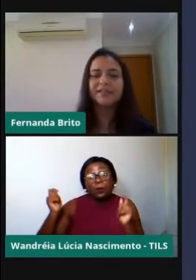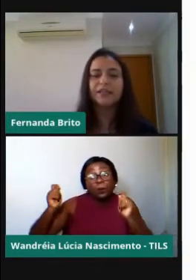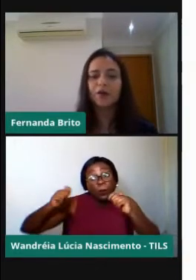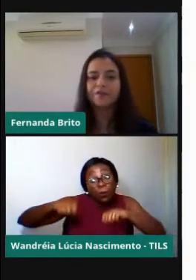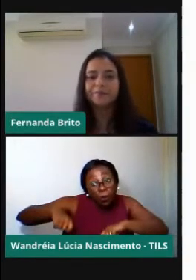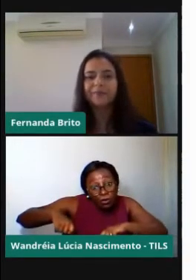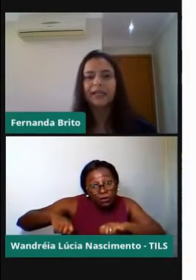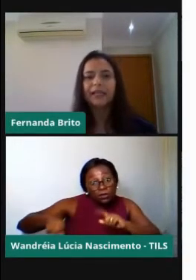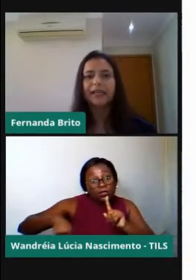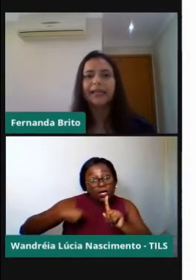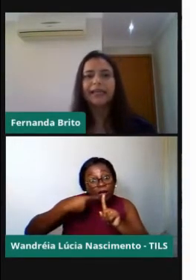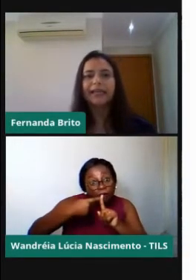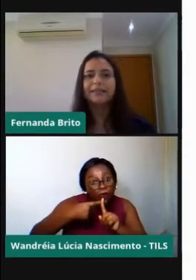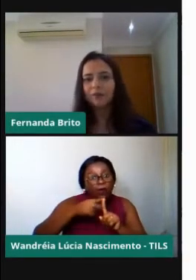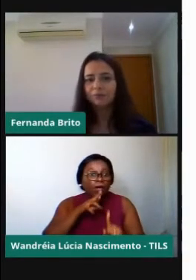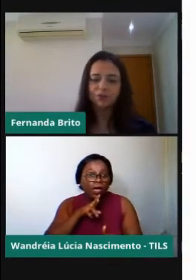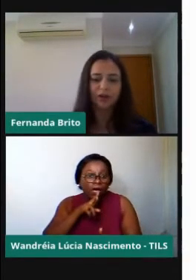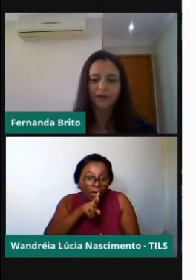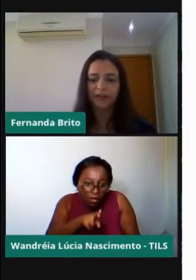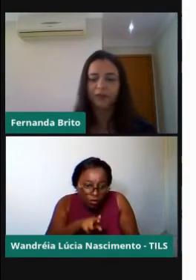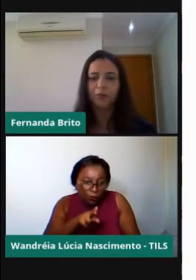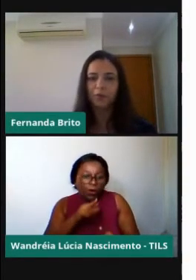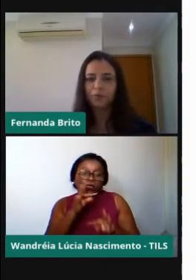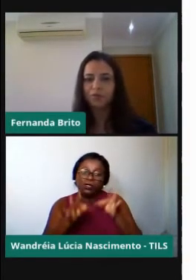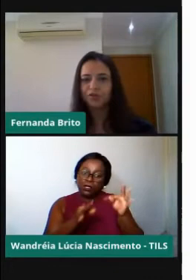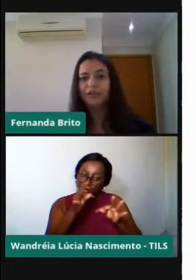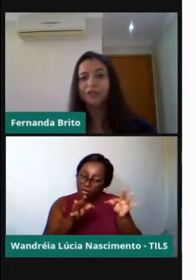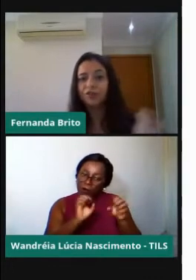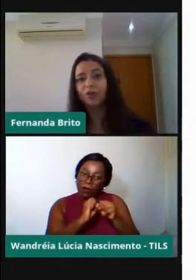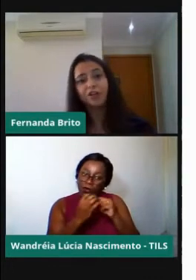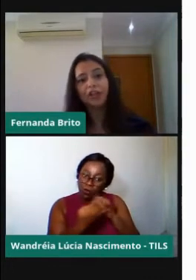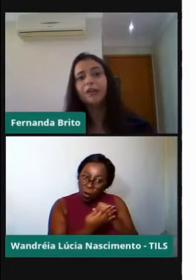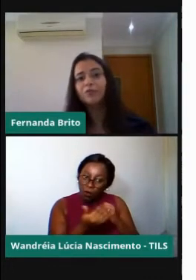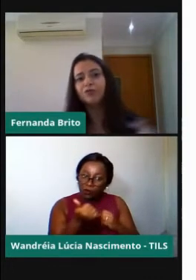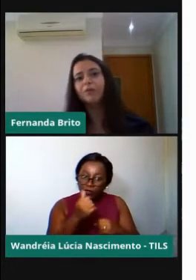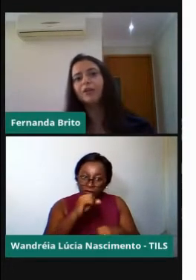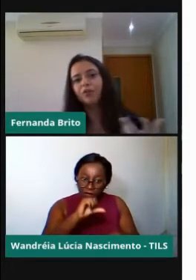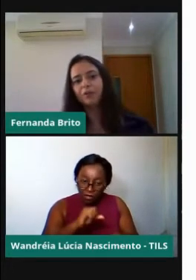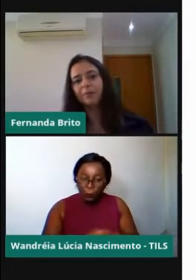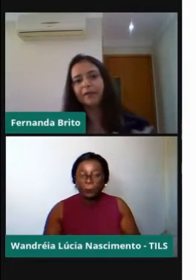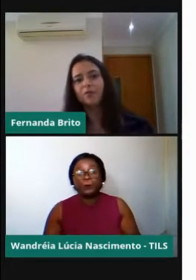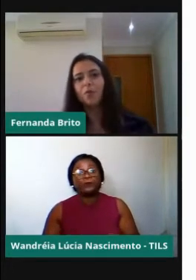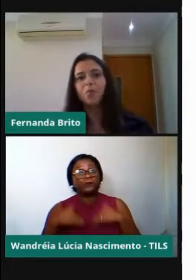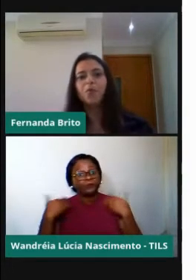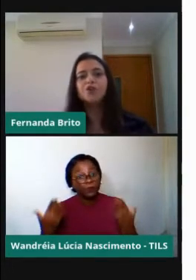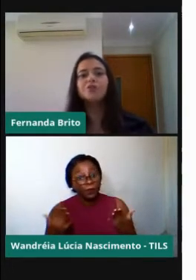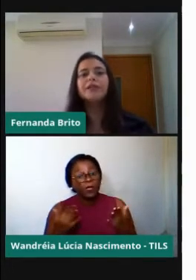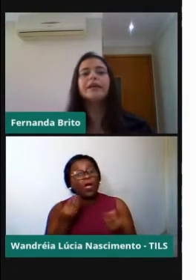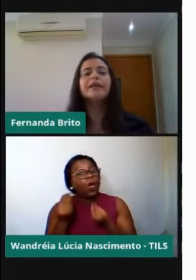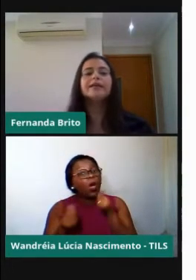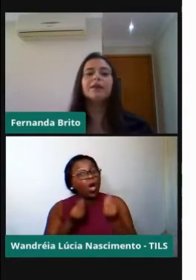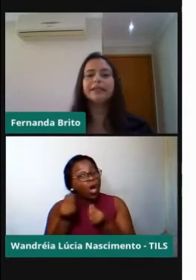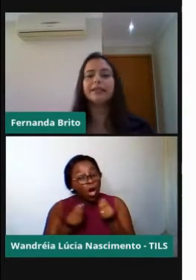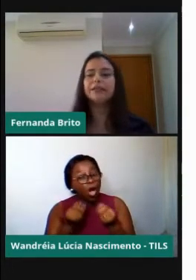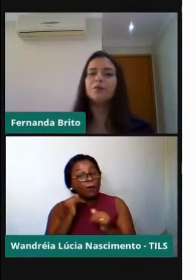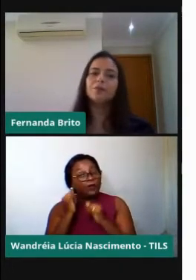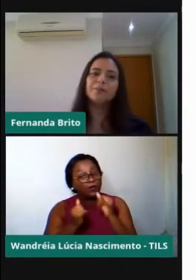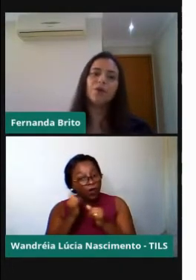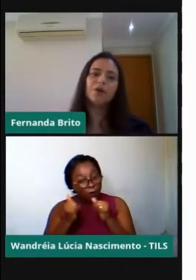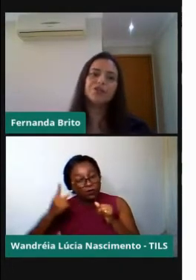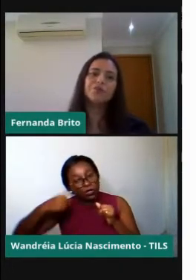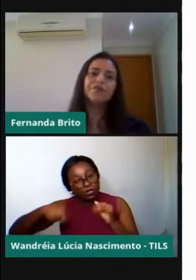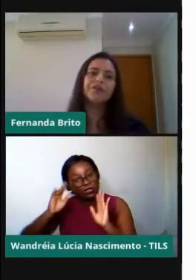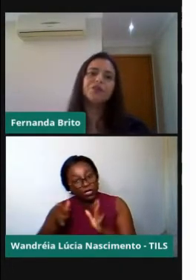da Covid-19. Então, só falando um pouco dos resultados que nós temos no laboratório para esse composto, né? Então, aqui